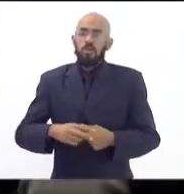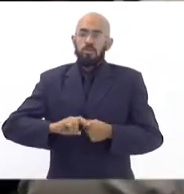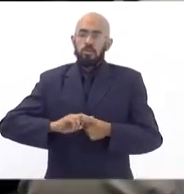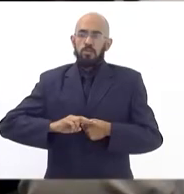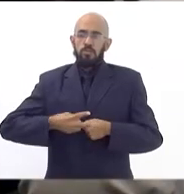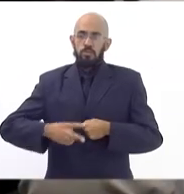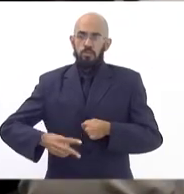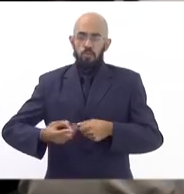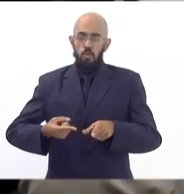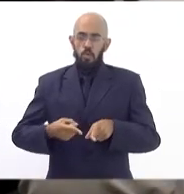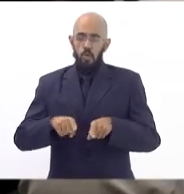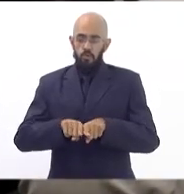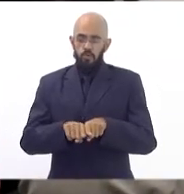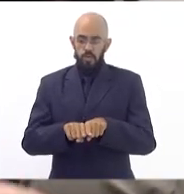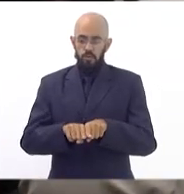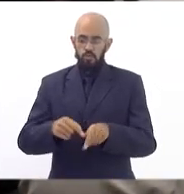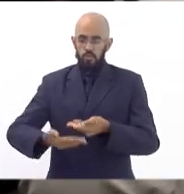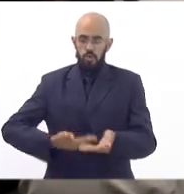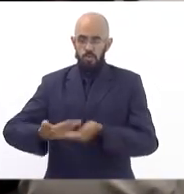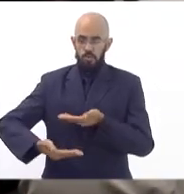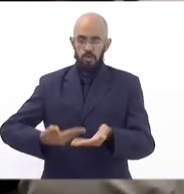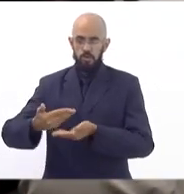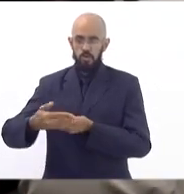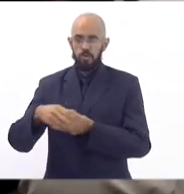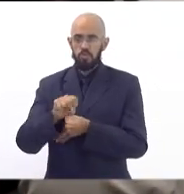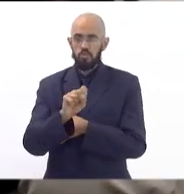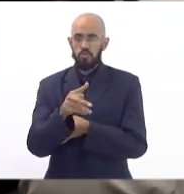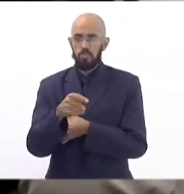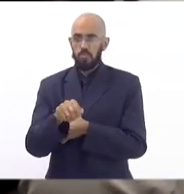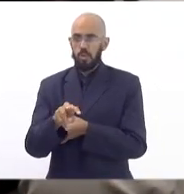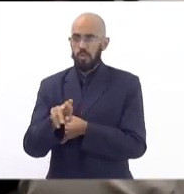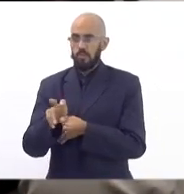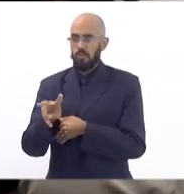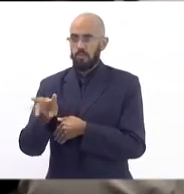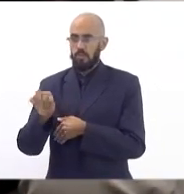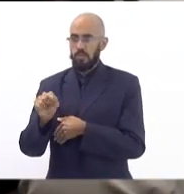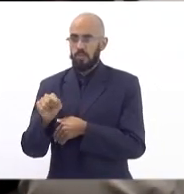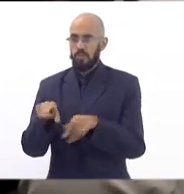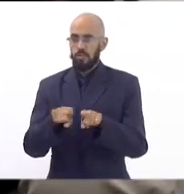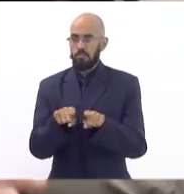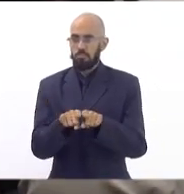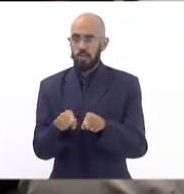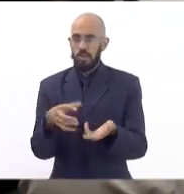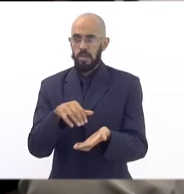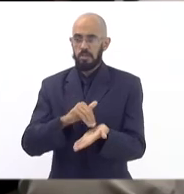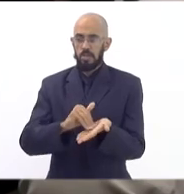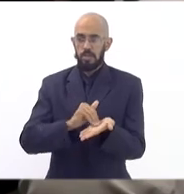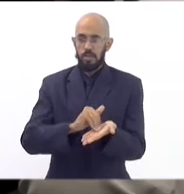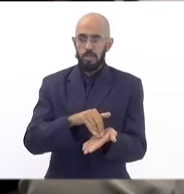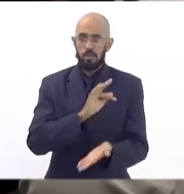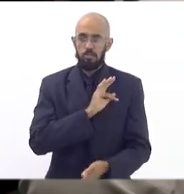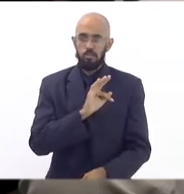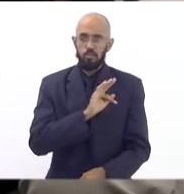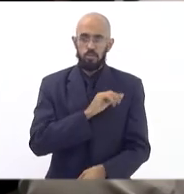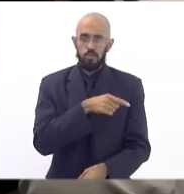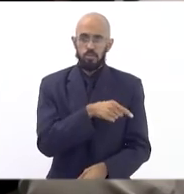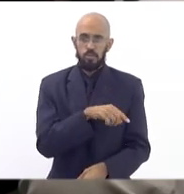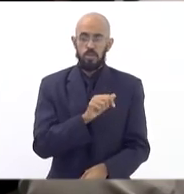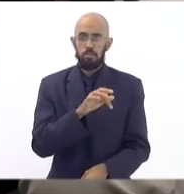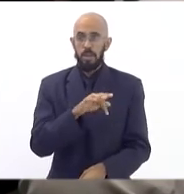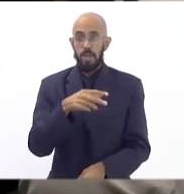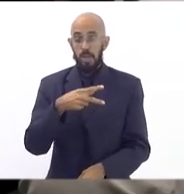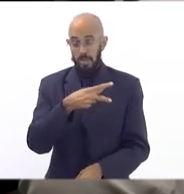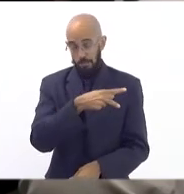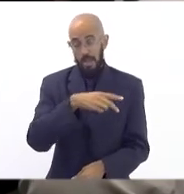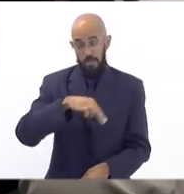de colaboração multa entre a SuperVia e a secretaria da PM quente os seus objetivos são